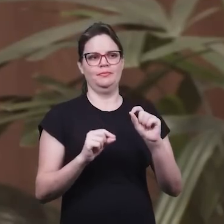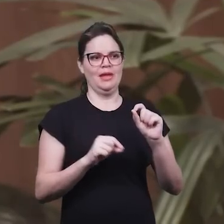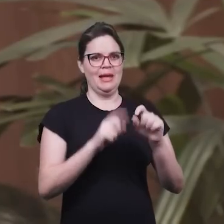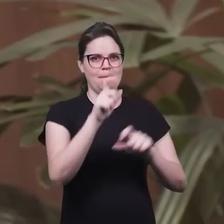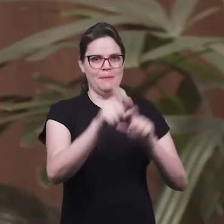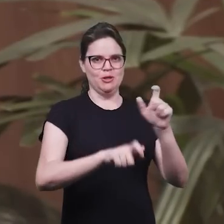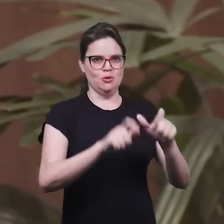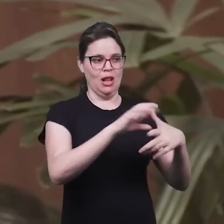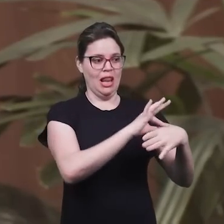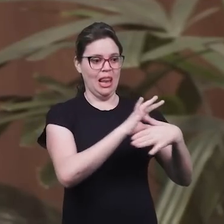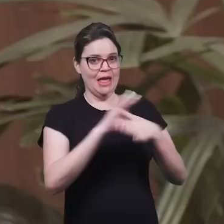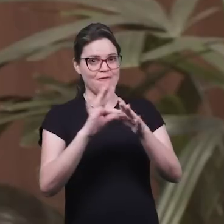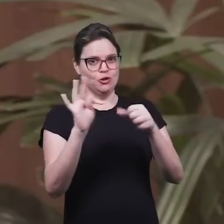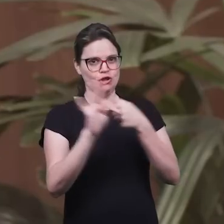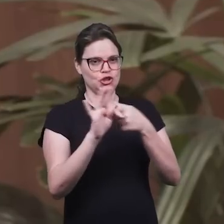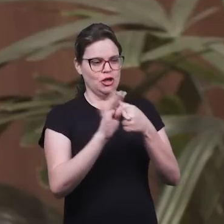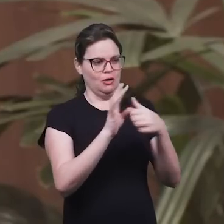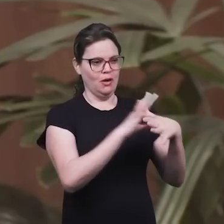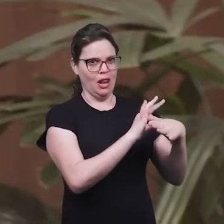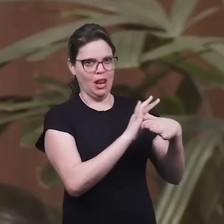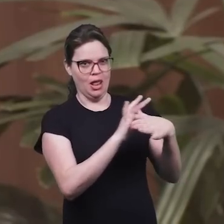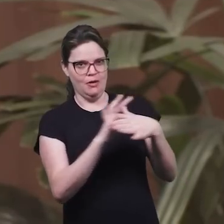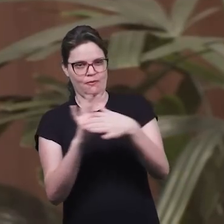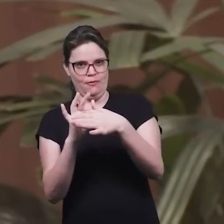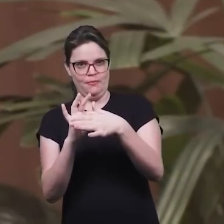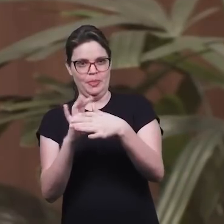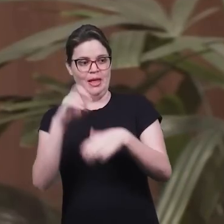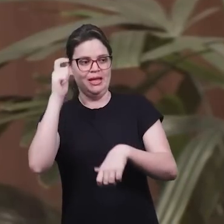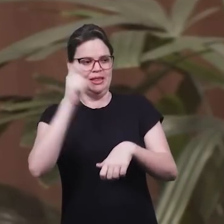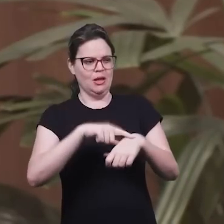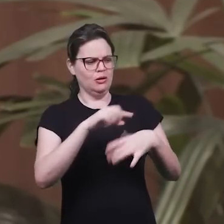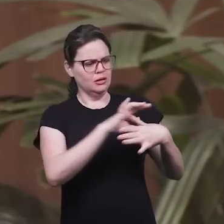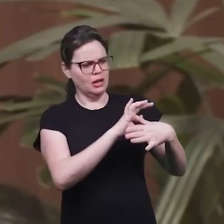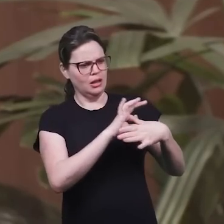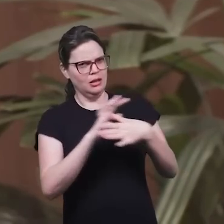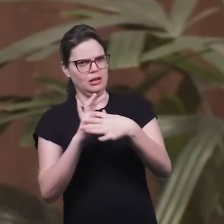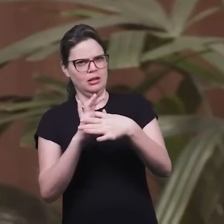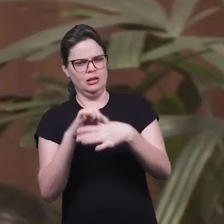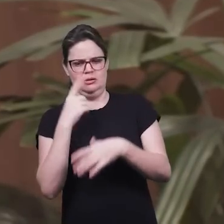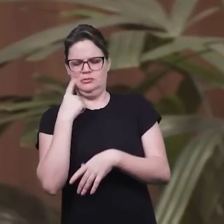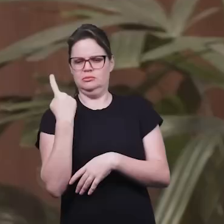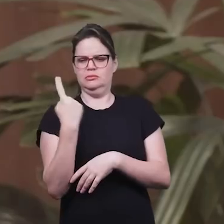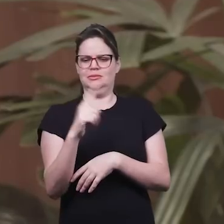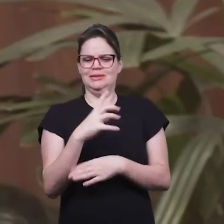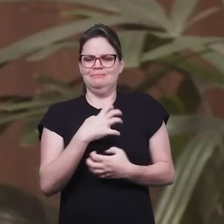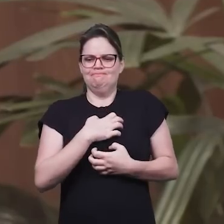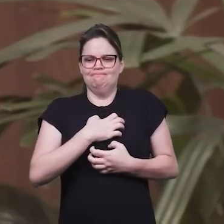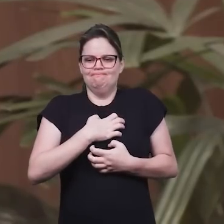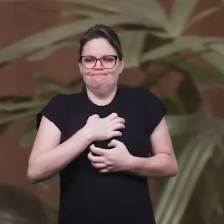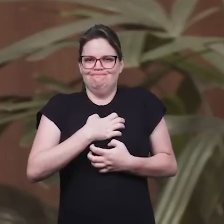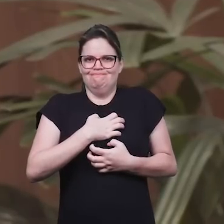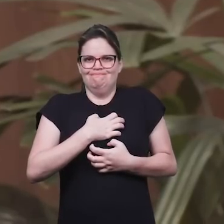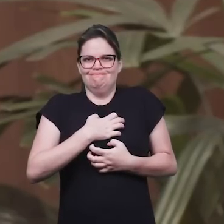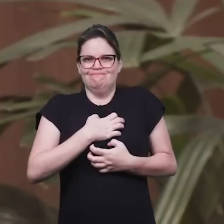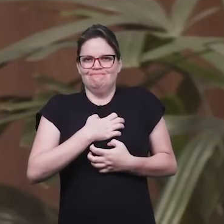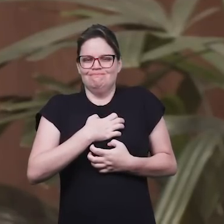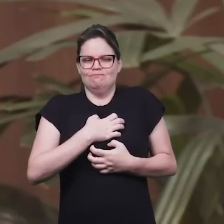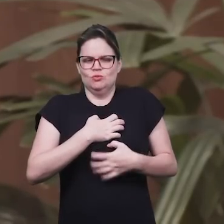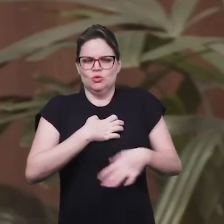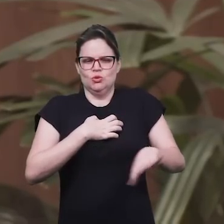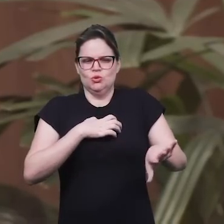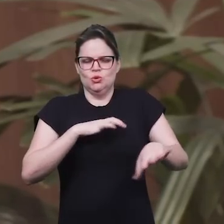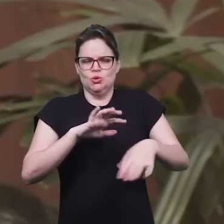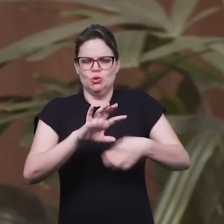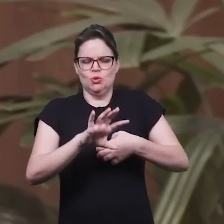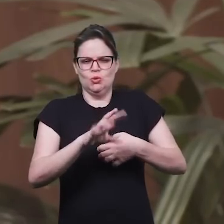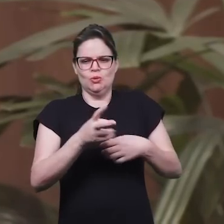para o banco dos réus, ao ver Tiago naquela figura espiritual, ele se comove.